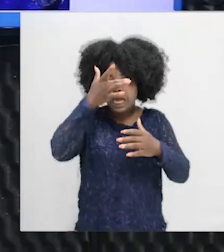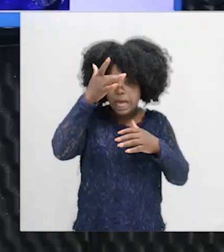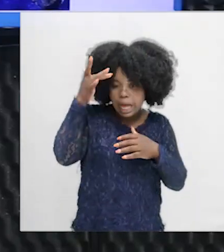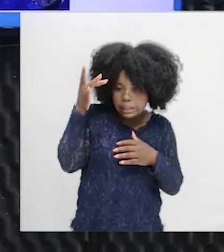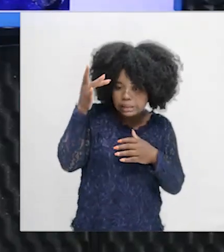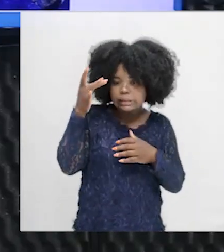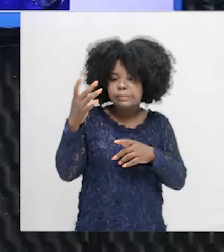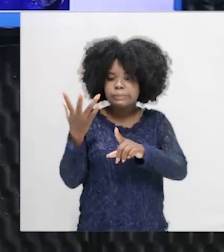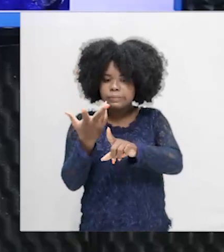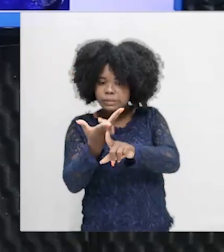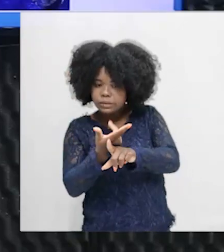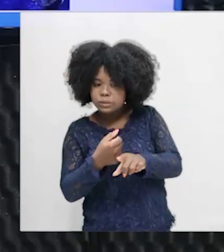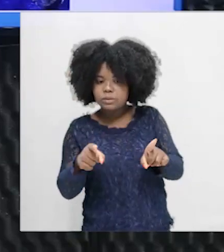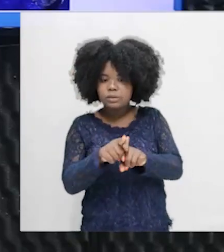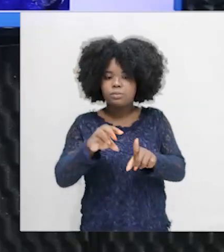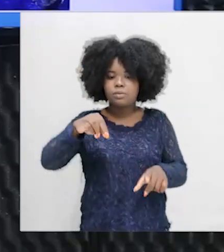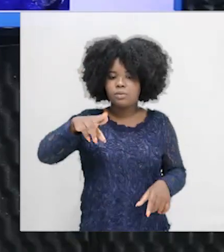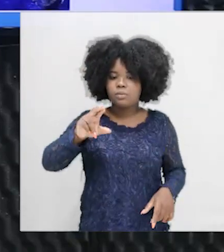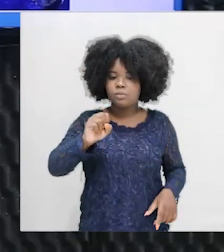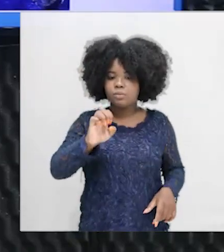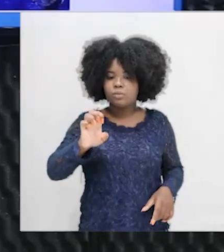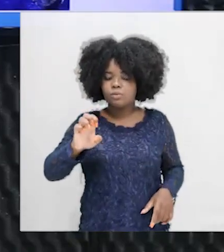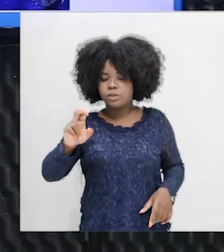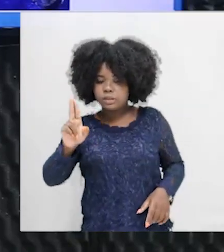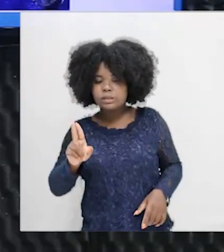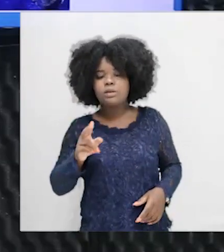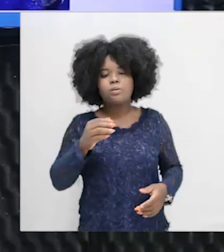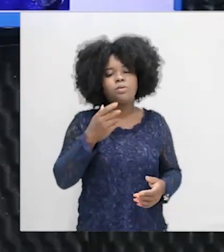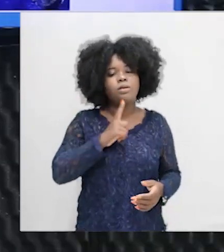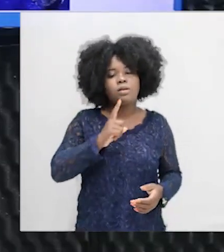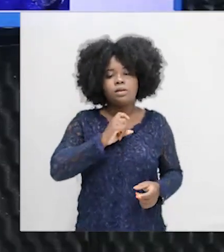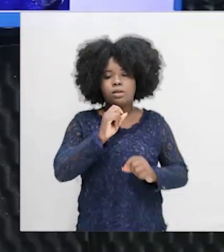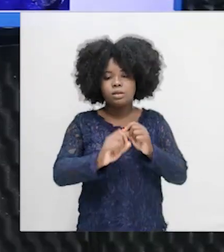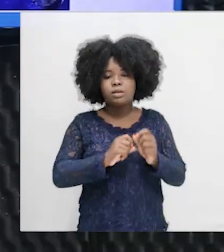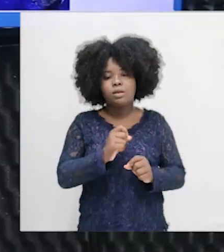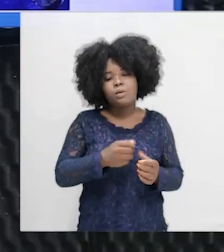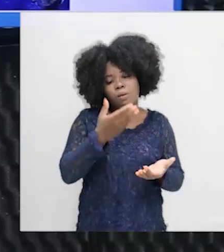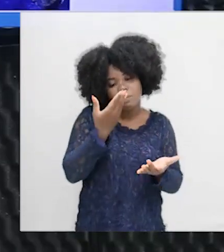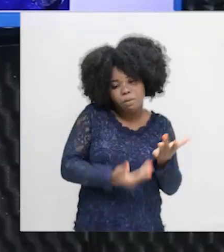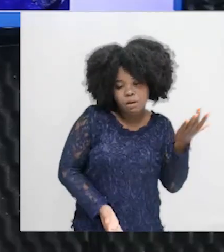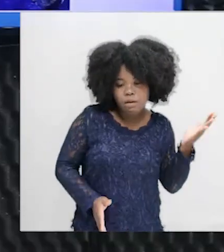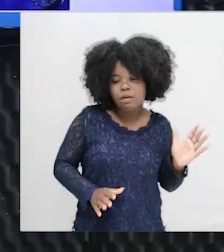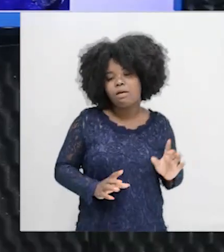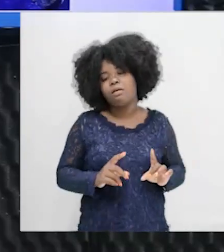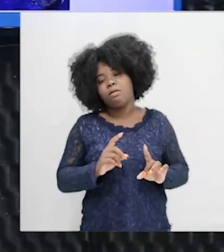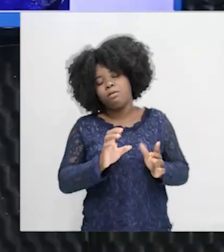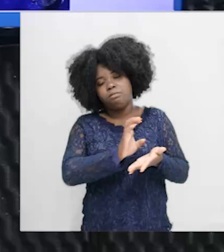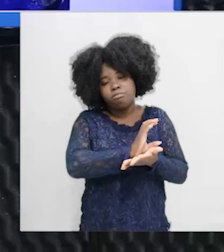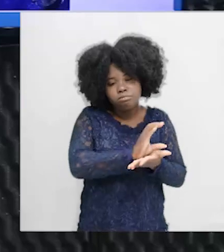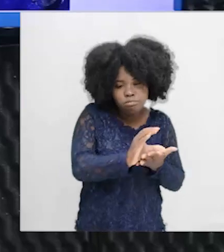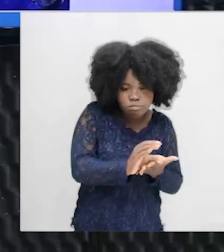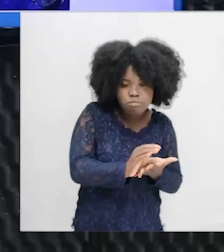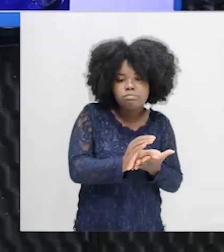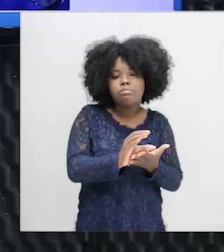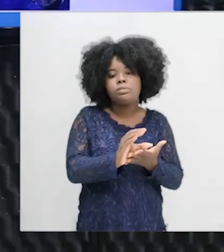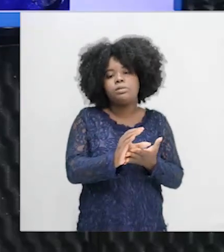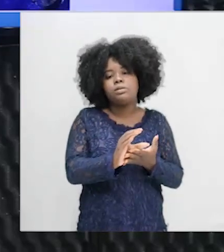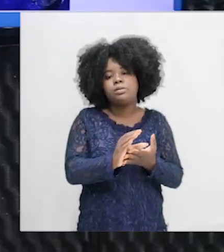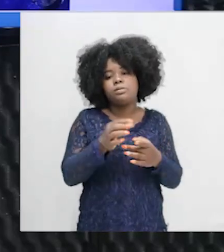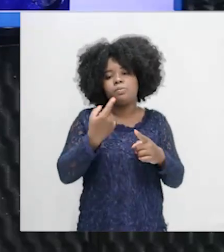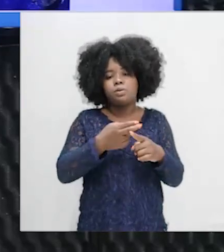e os museus acabam sofrendo perdas em função de posturas religiosas que não são todas, deixar claro isso,